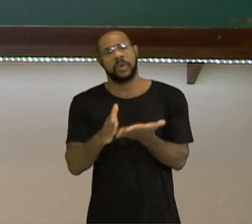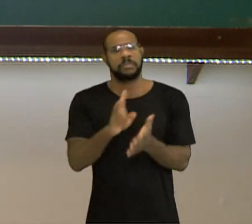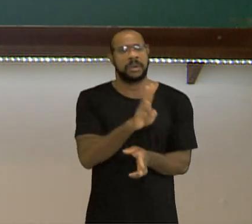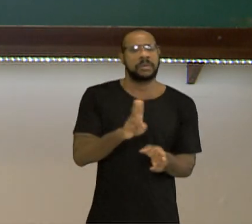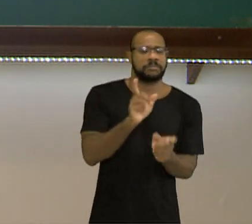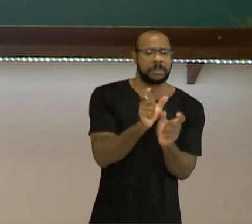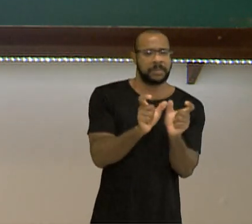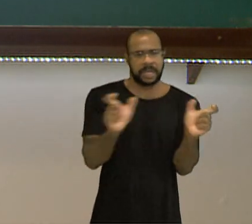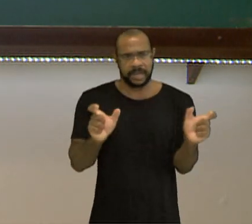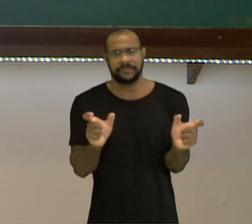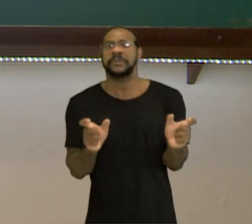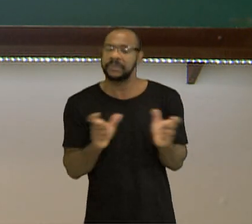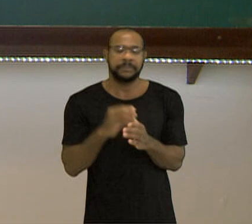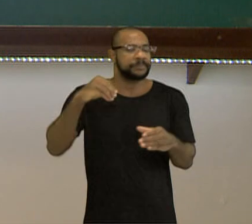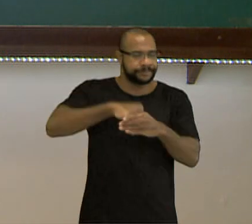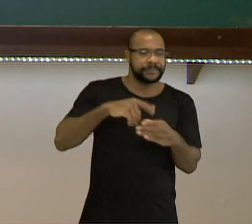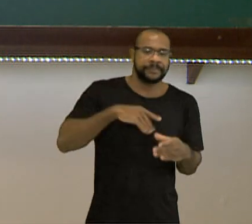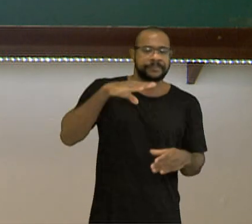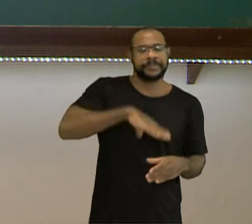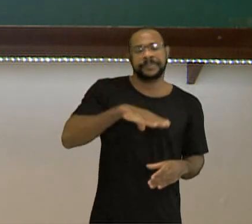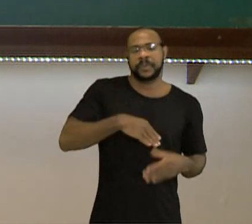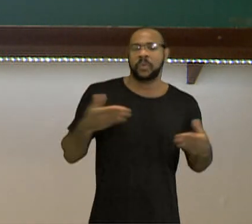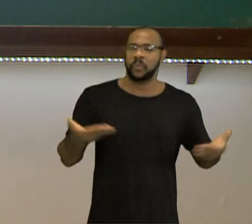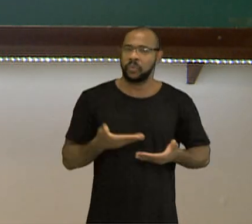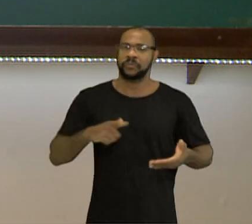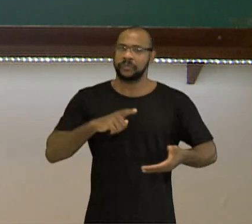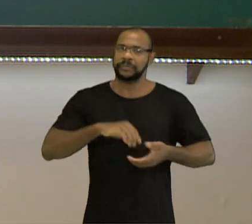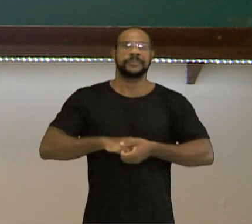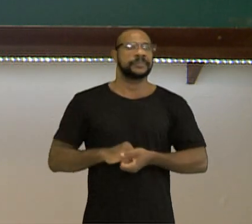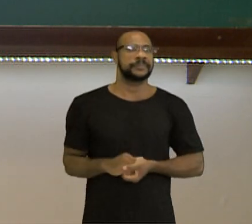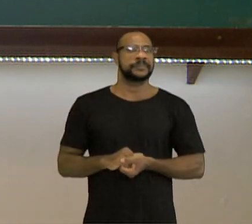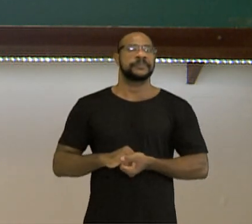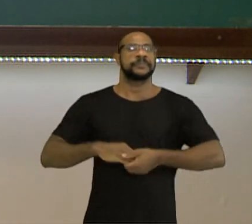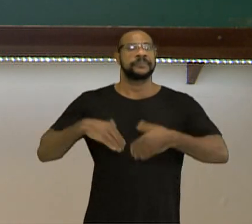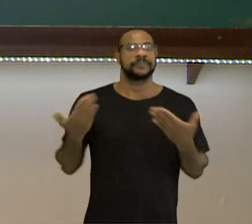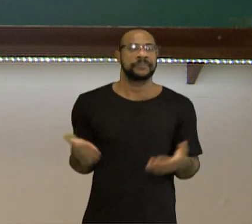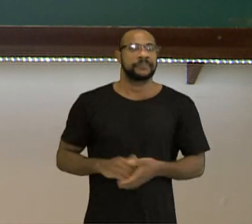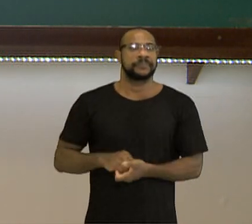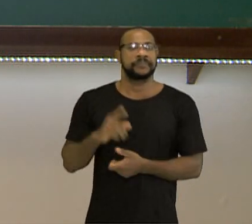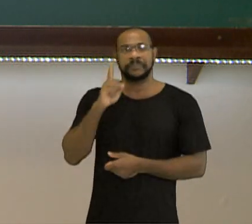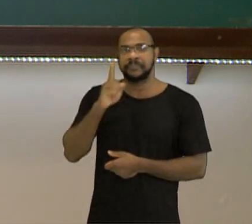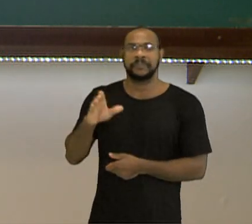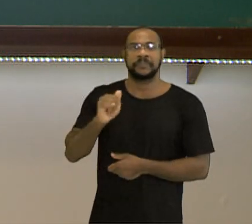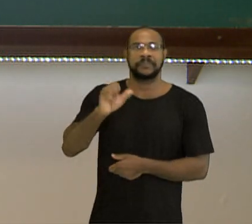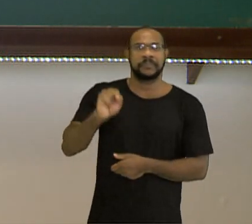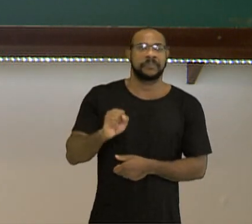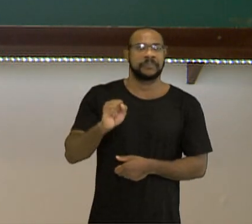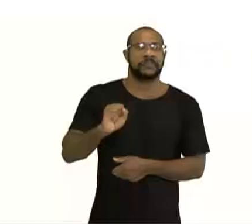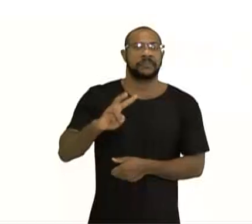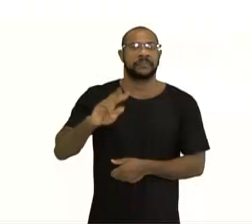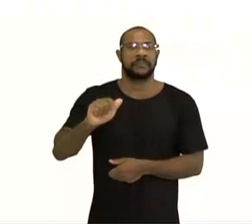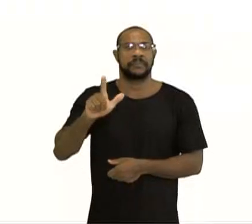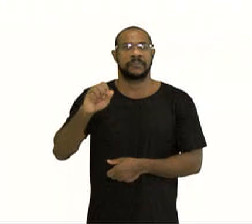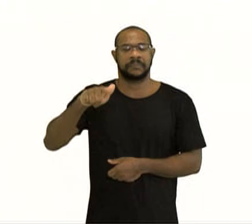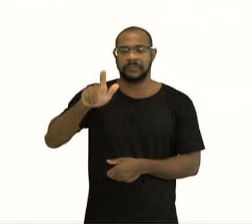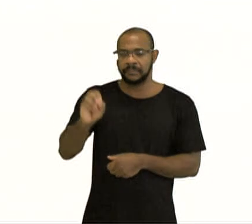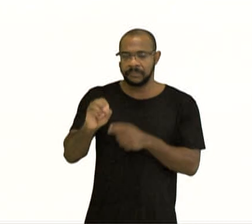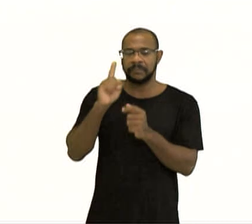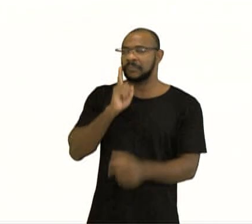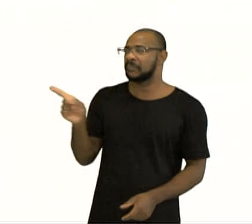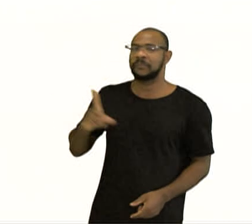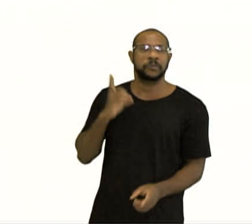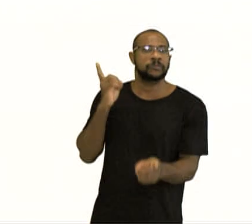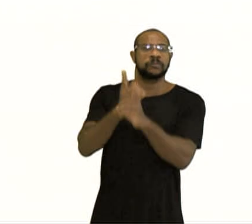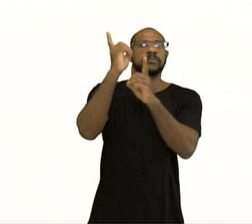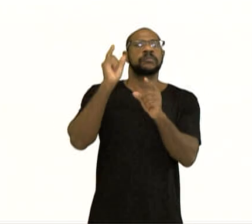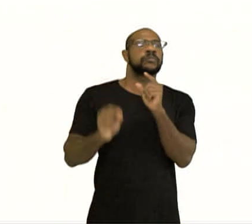parte do português falado nos dias de hoje aqui no Brasil. Aqui é o cais do Valongo, ele foi